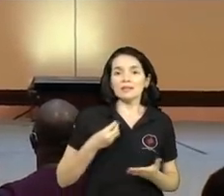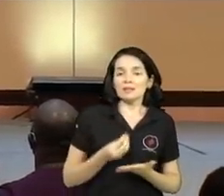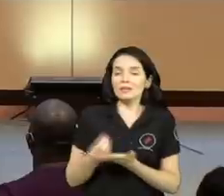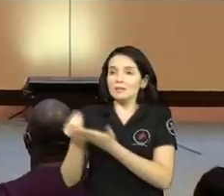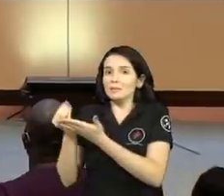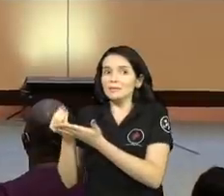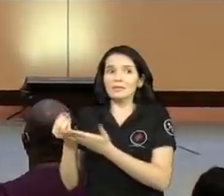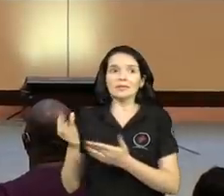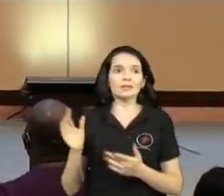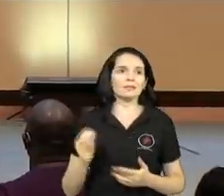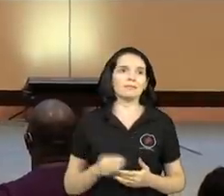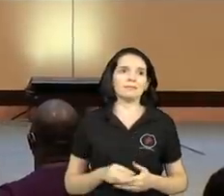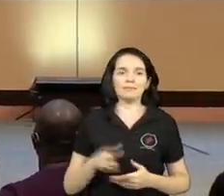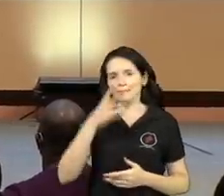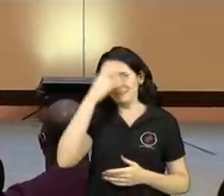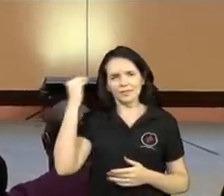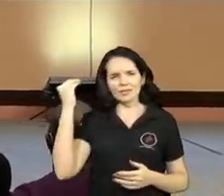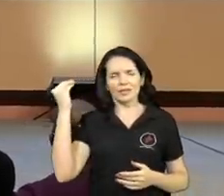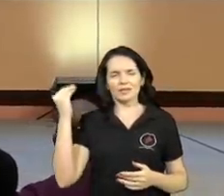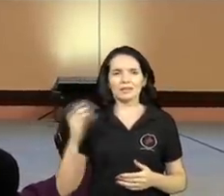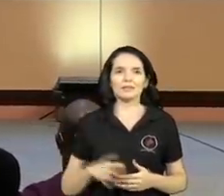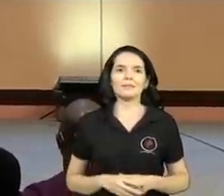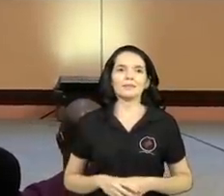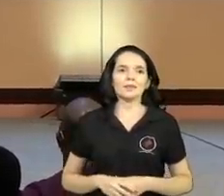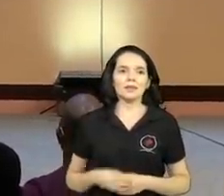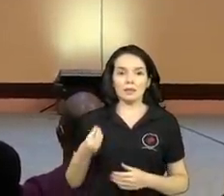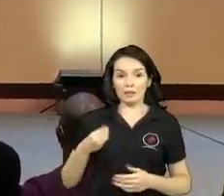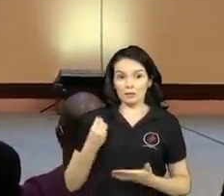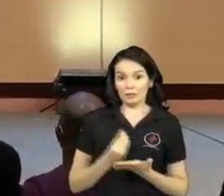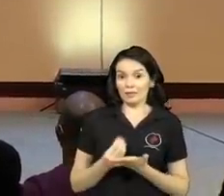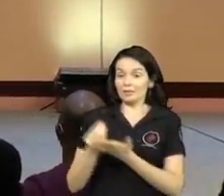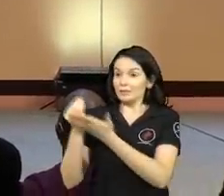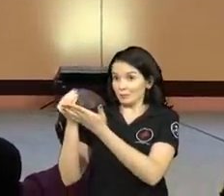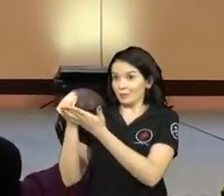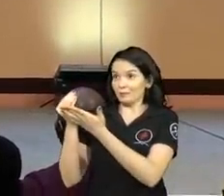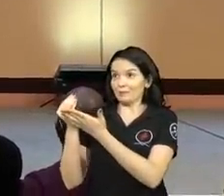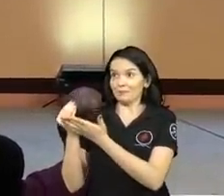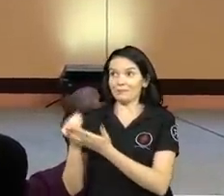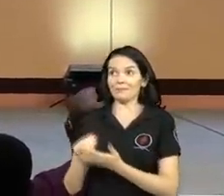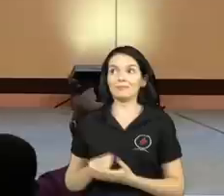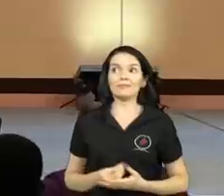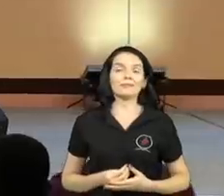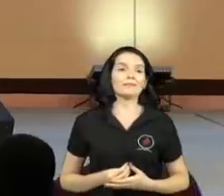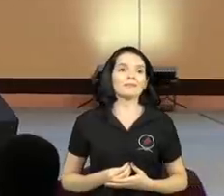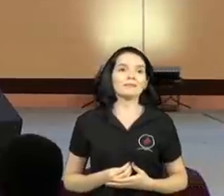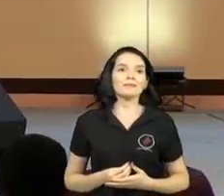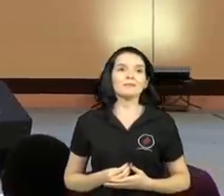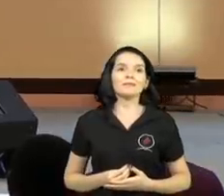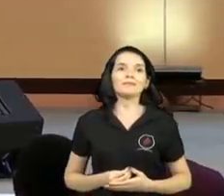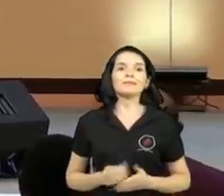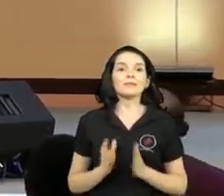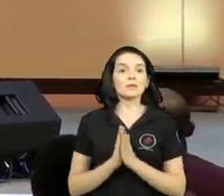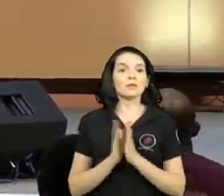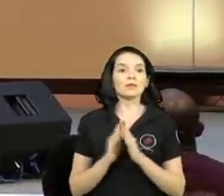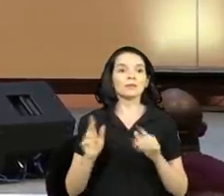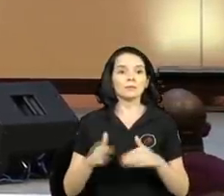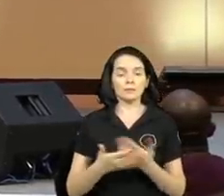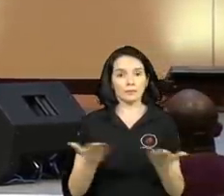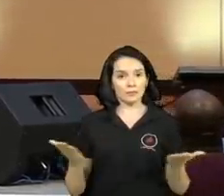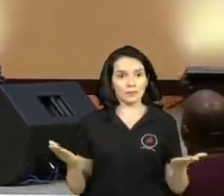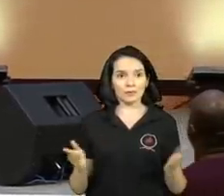essas coisas. Coloca a tua vida nas mãos de Deus. Eu vou orar por essas pessoas que estão aqui em qualquer